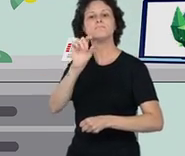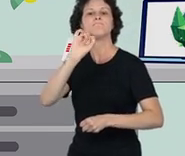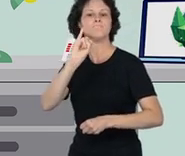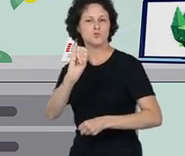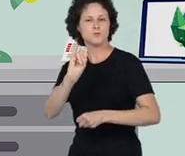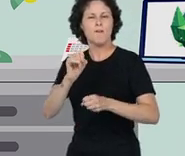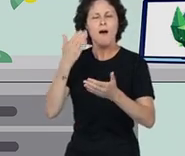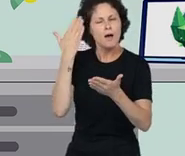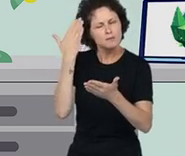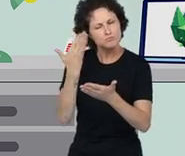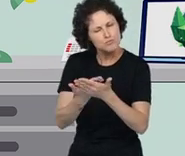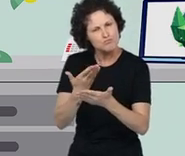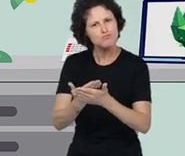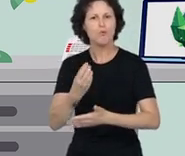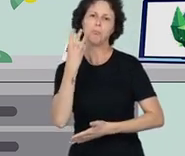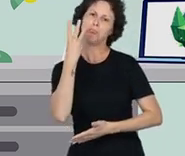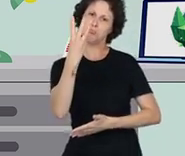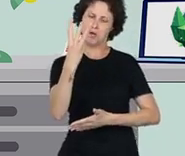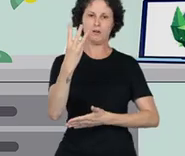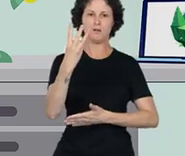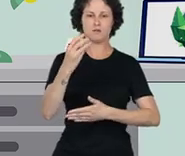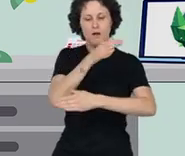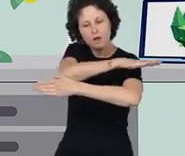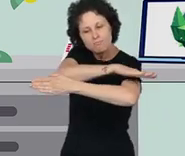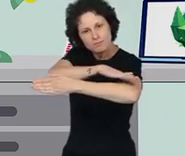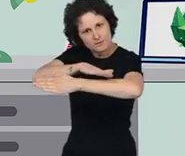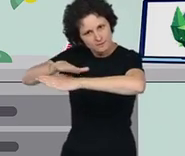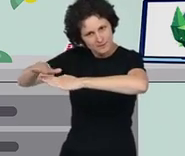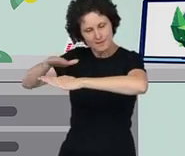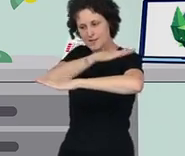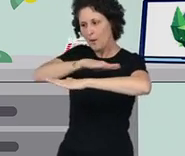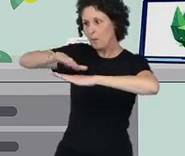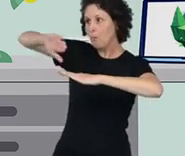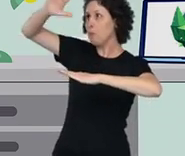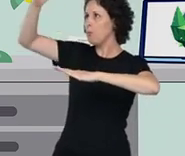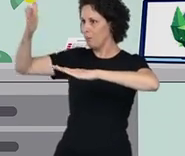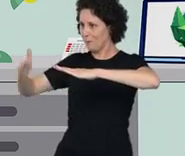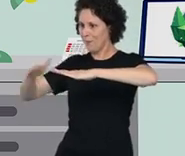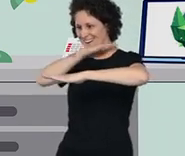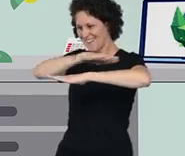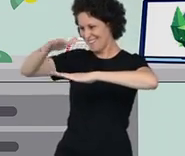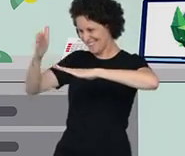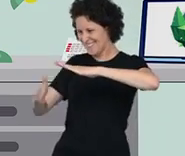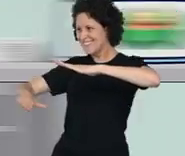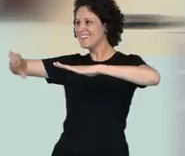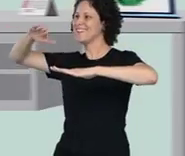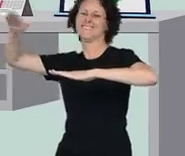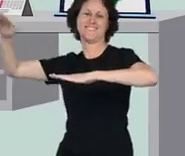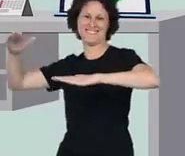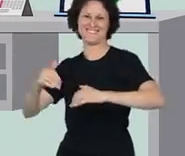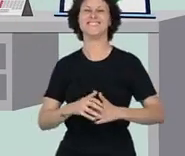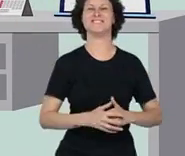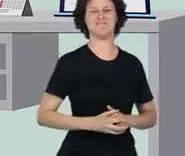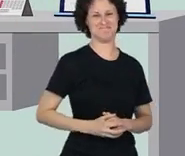relevo do Brasil em 3 tipos: planícies, planaltos e depressões. Que interessante, não é mesmo?